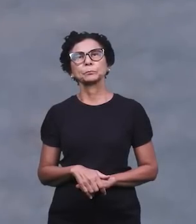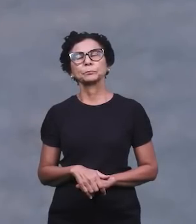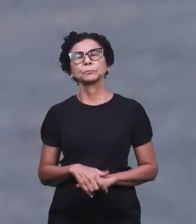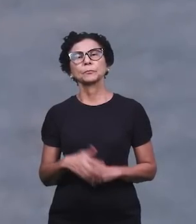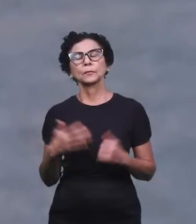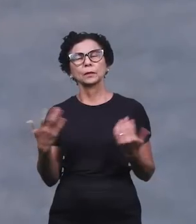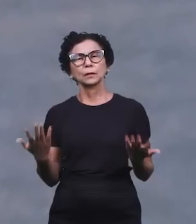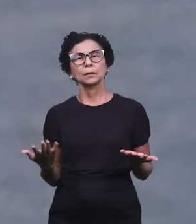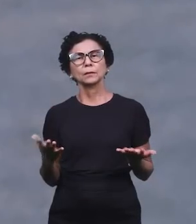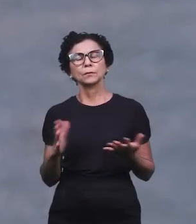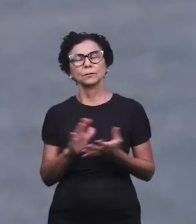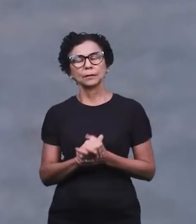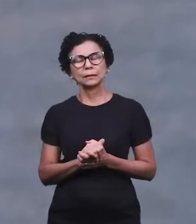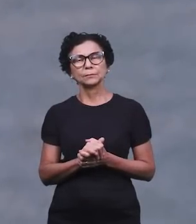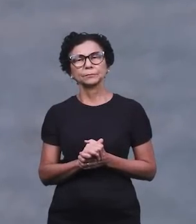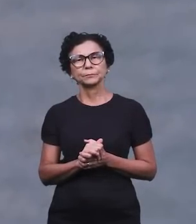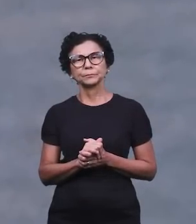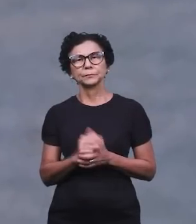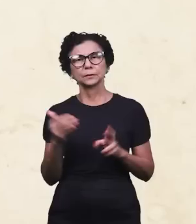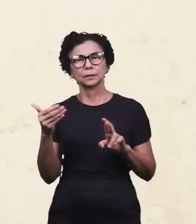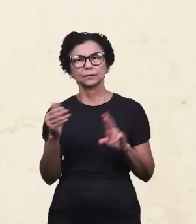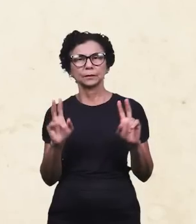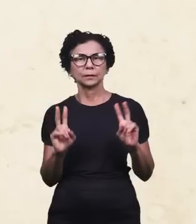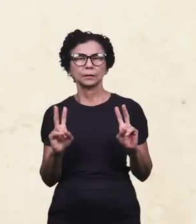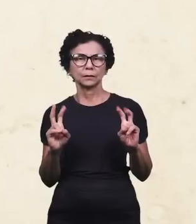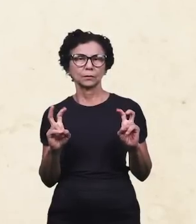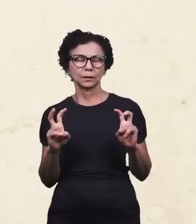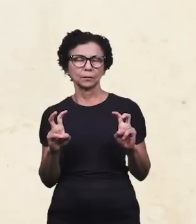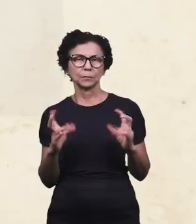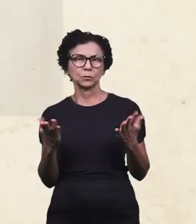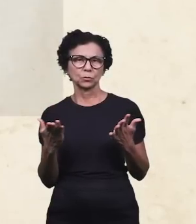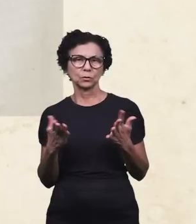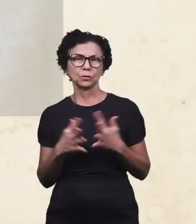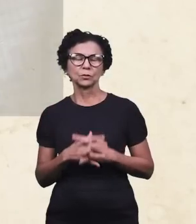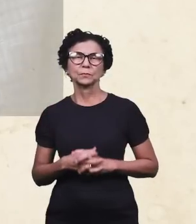tema, tá bom? Vamos ver? Fala, pastor!